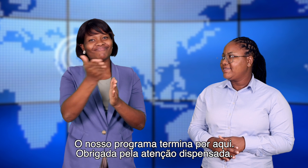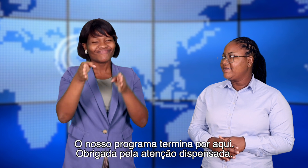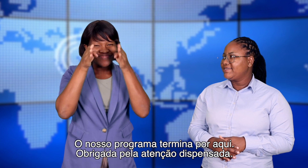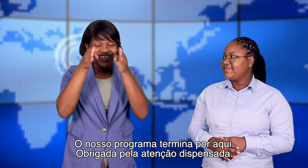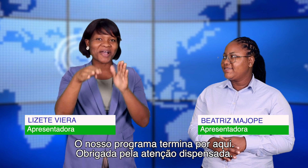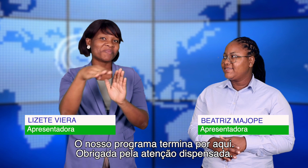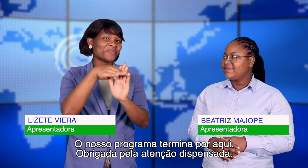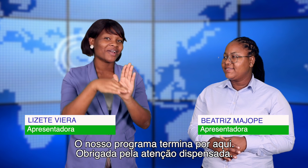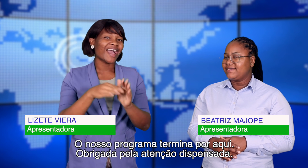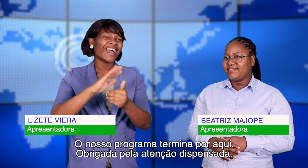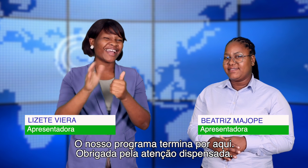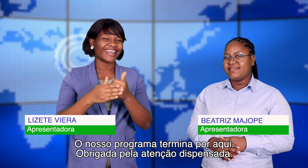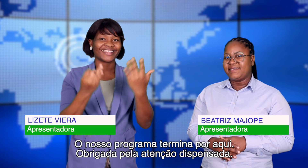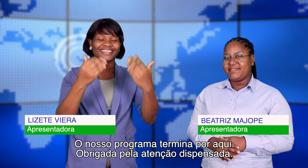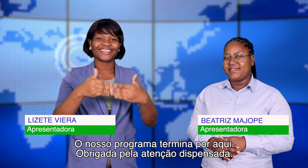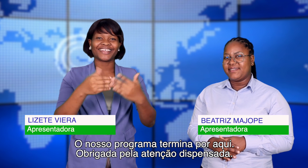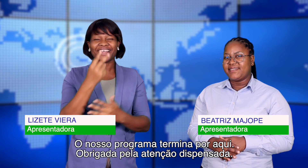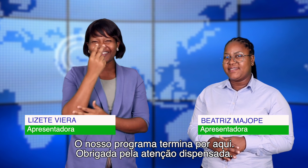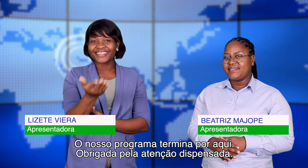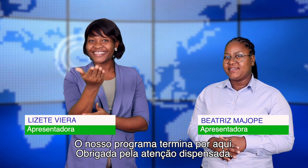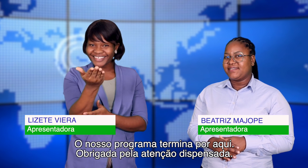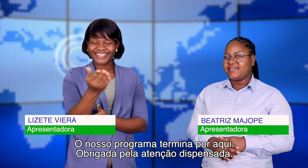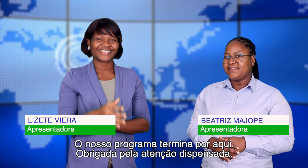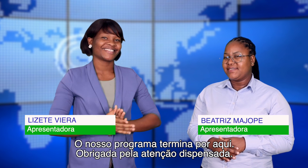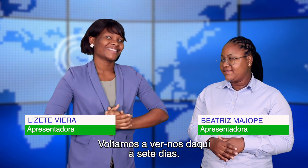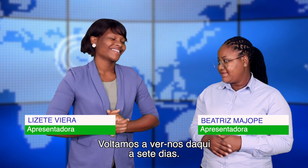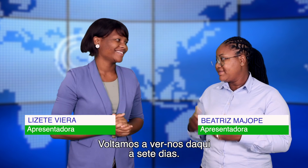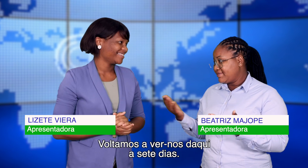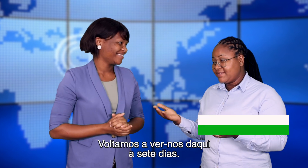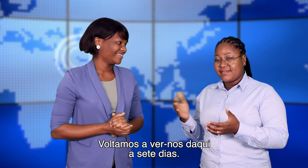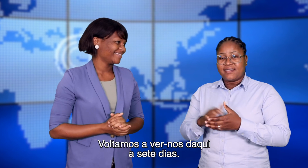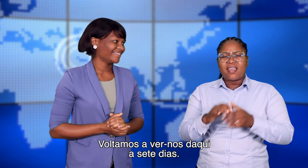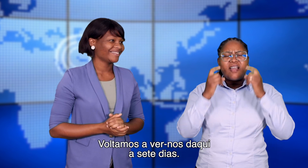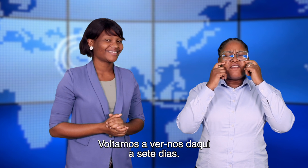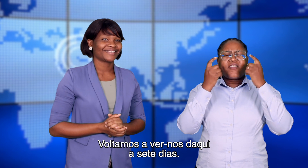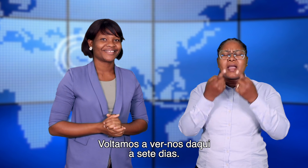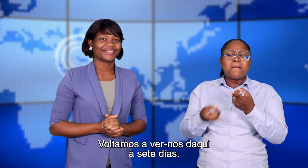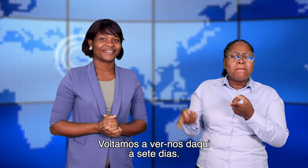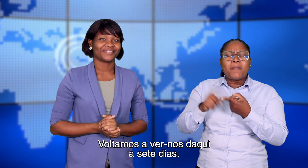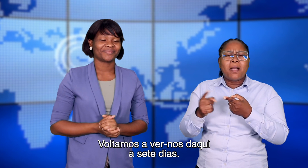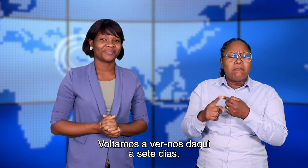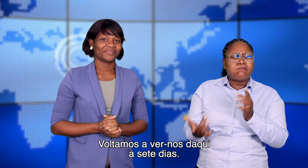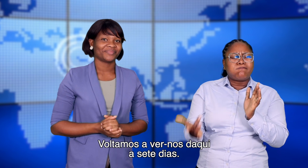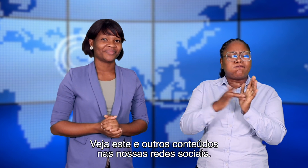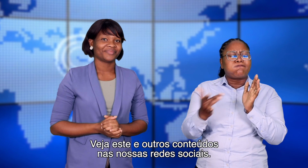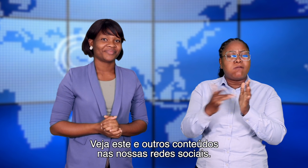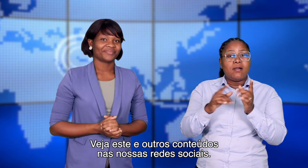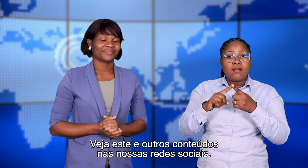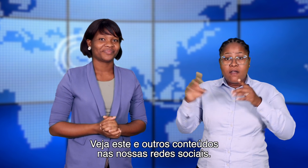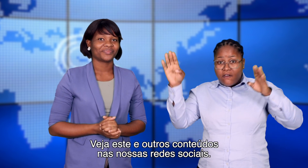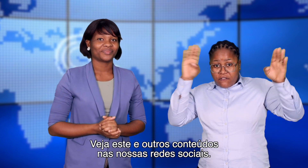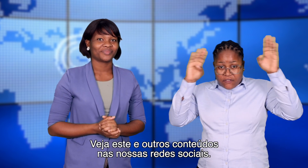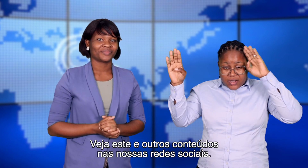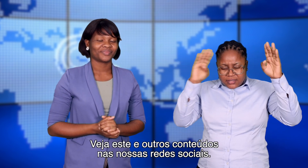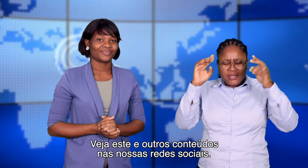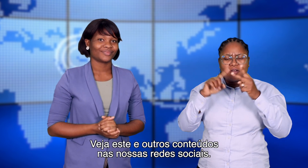programa termina por aqui. Obrigada pela atenção dispensada. Voltamos a ver-nos daqui a 7 dias. Veja